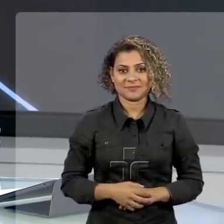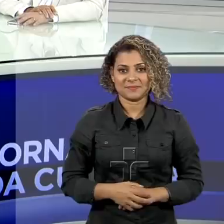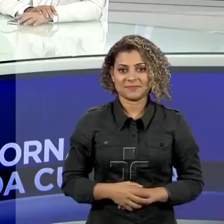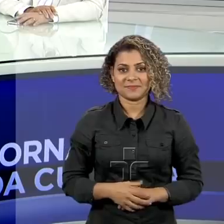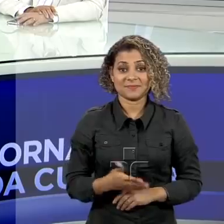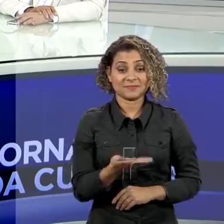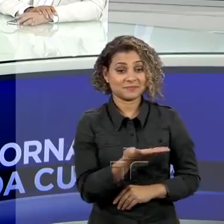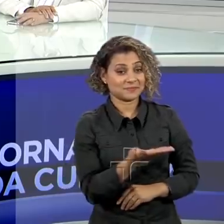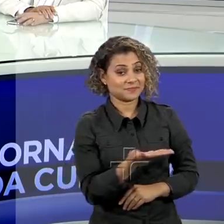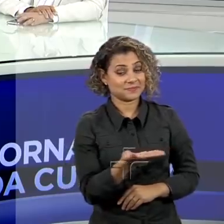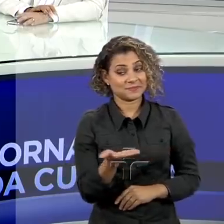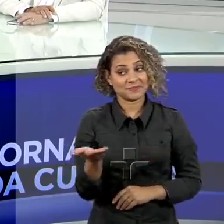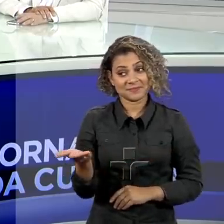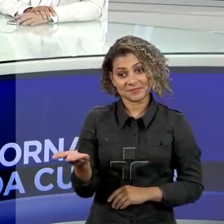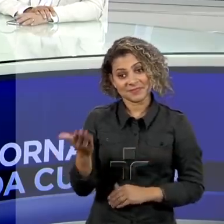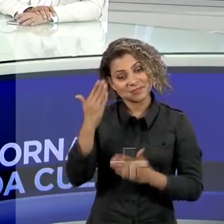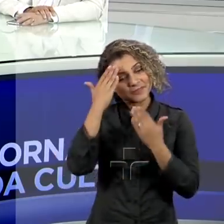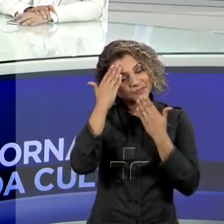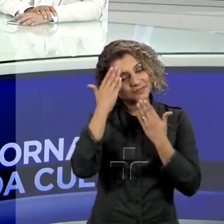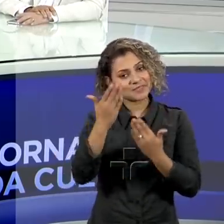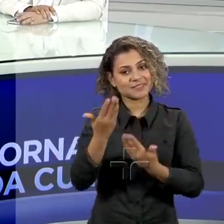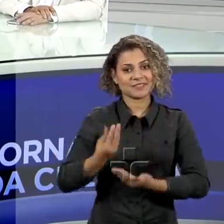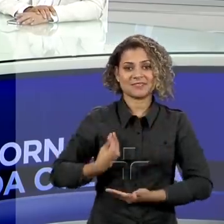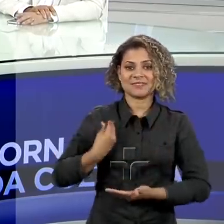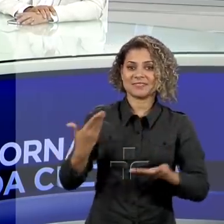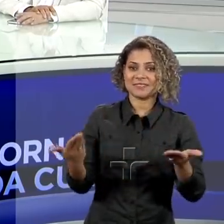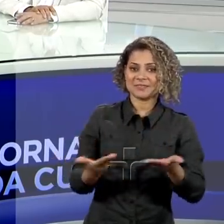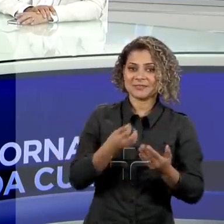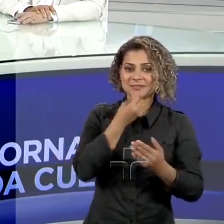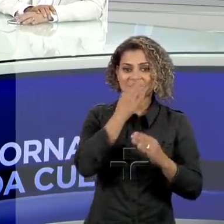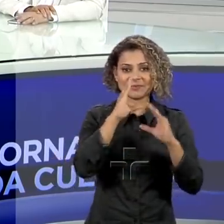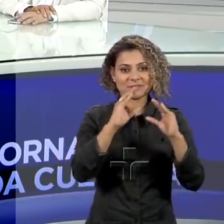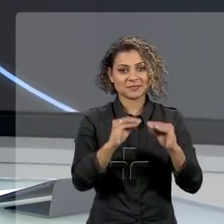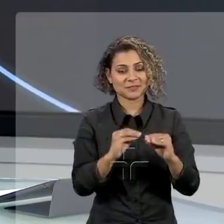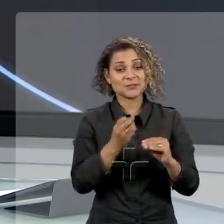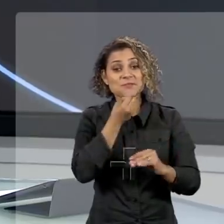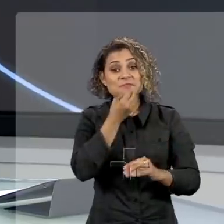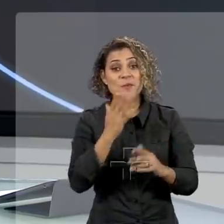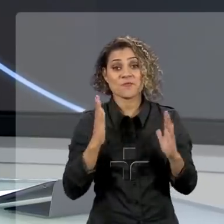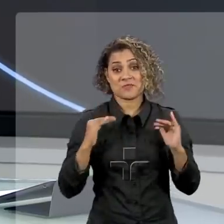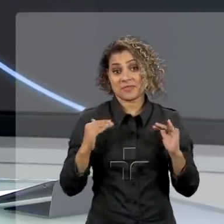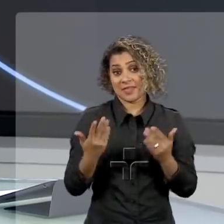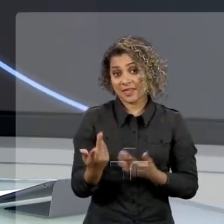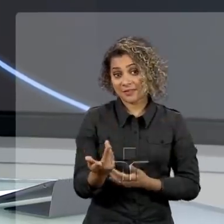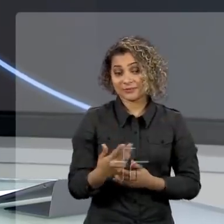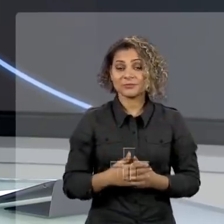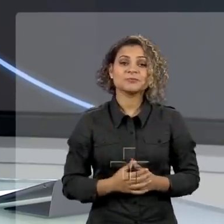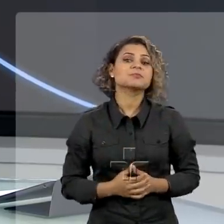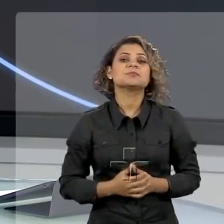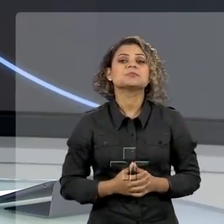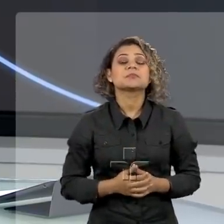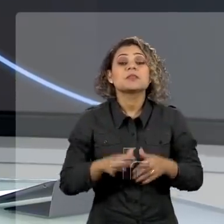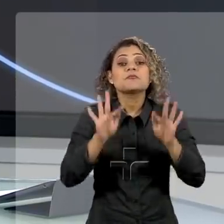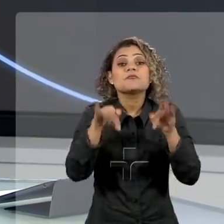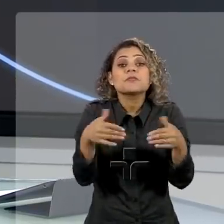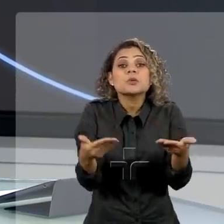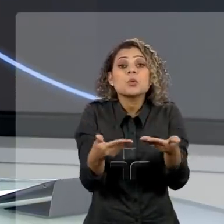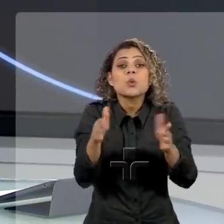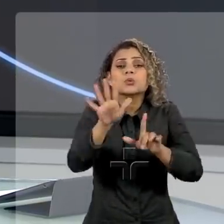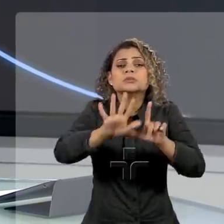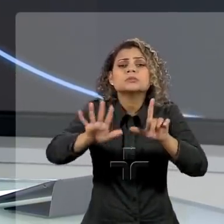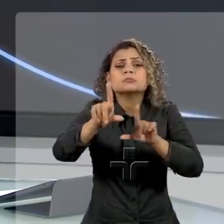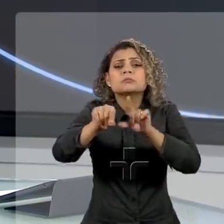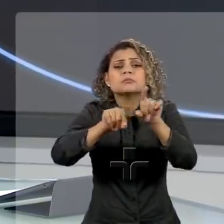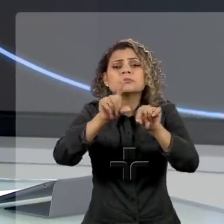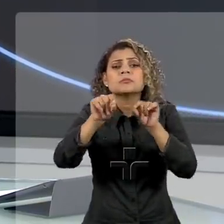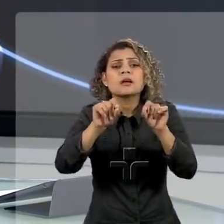Albert Pfeiffer, Pondé, muito obrigada pela presença. Obrigado. Boa noite, bom feriado para vocês. E nós terminamos esta edição com imagens